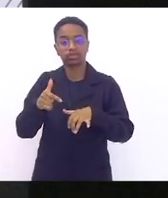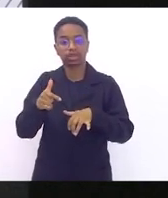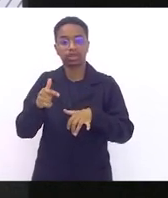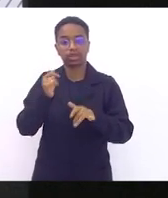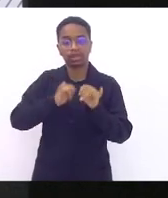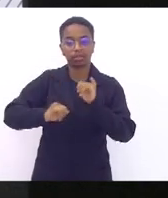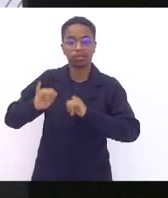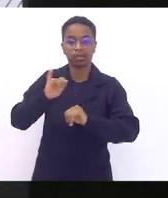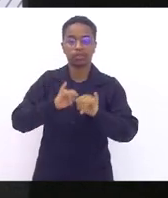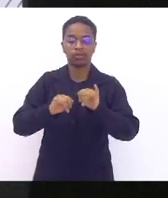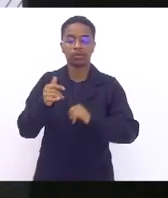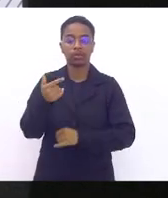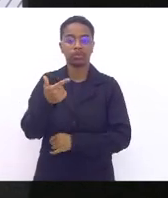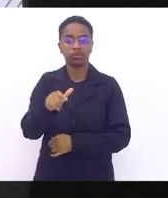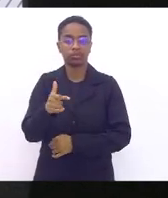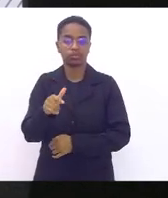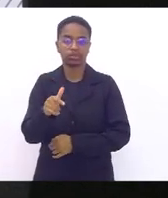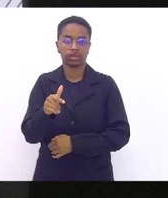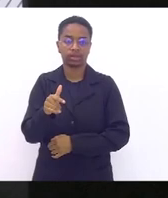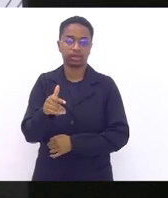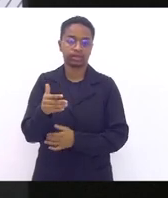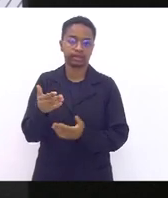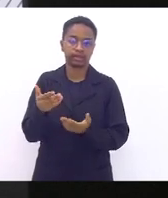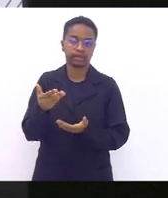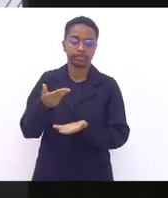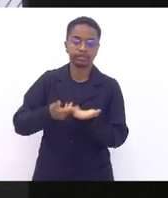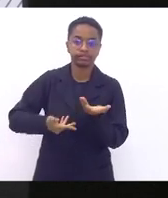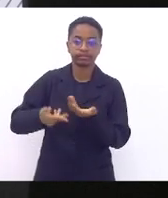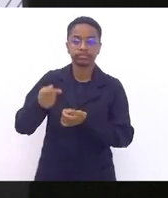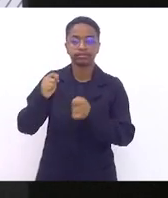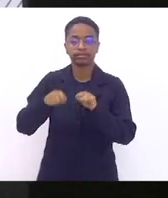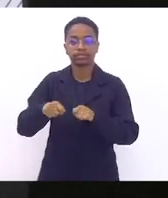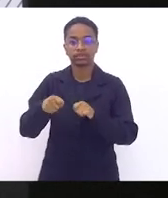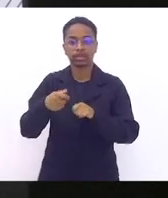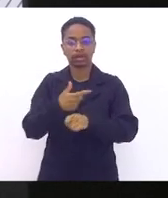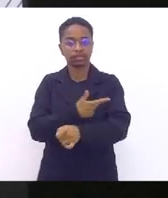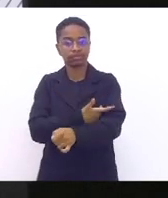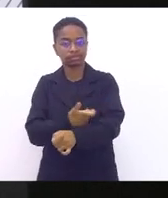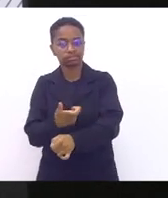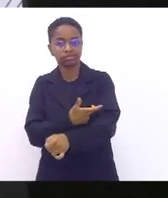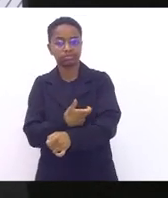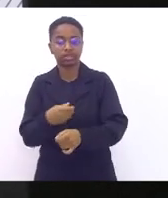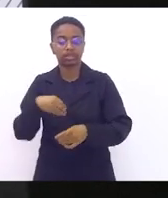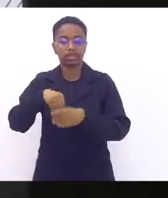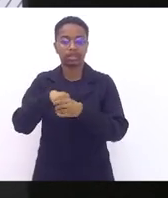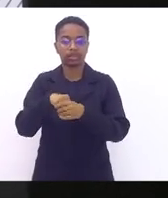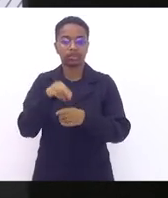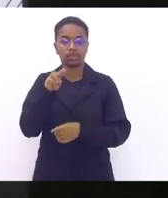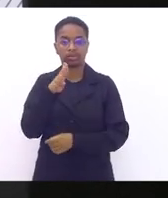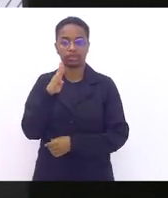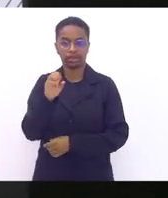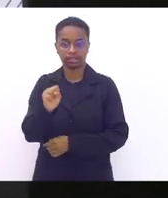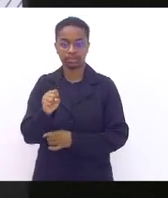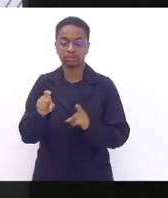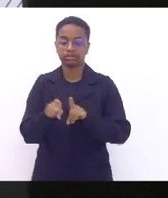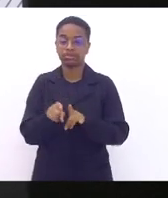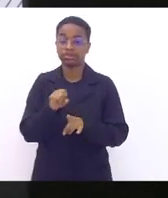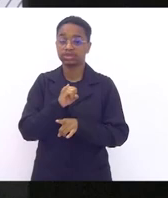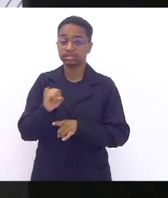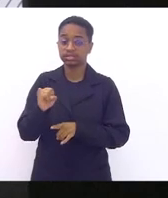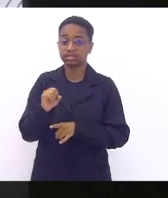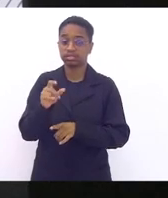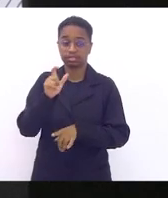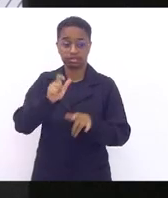laboratório, se não existe um fluxo para que essas amostras sejam coletadas nas unidades de saúde, né? Se o recurso humano